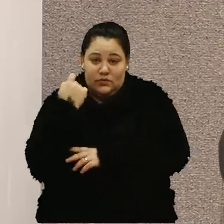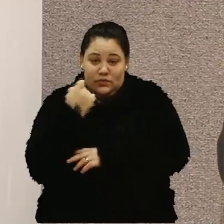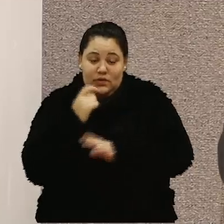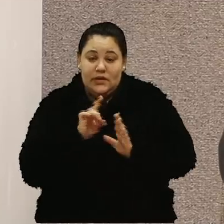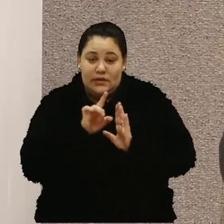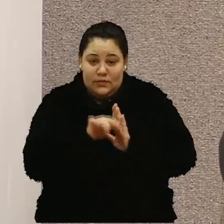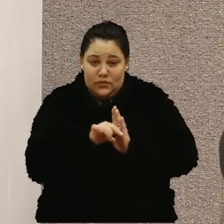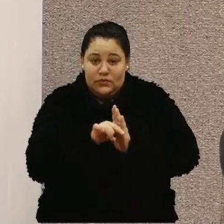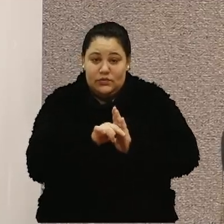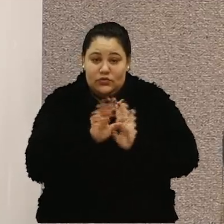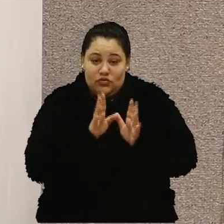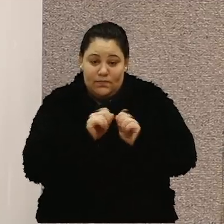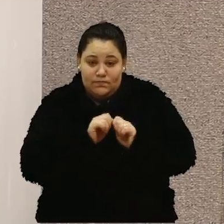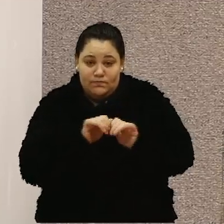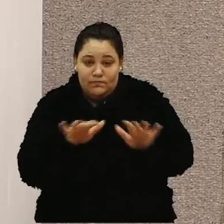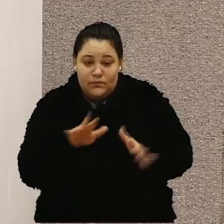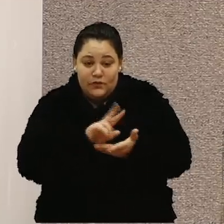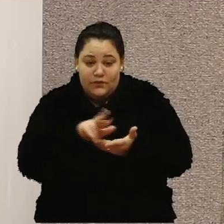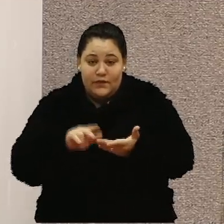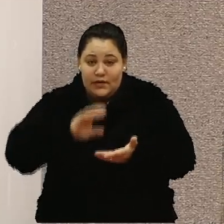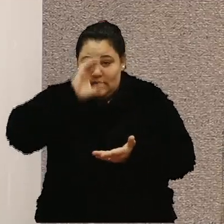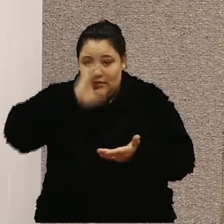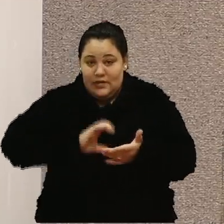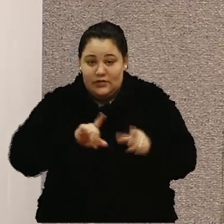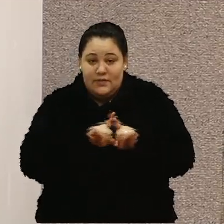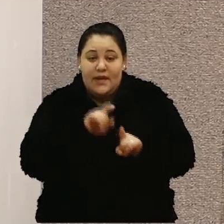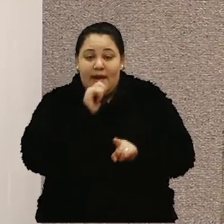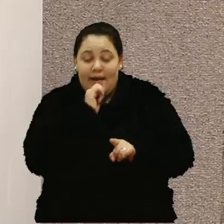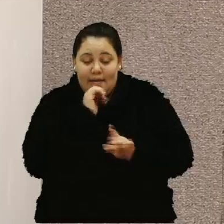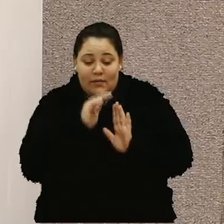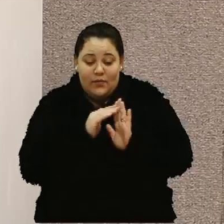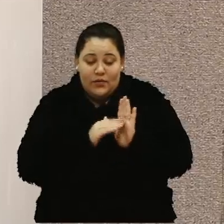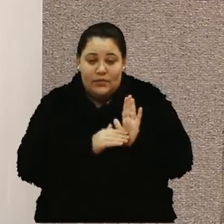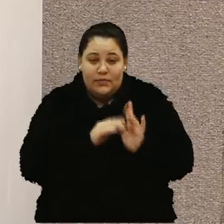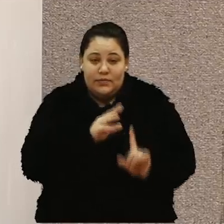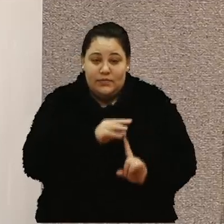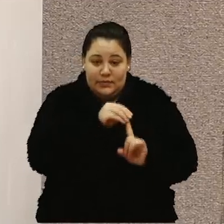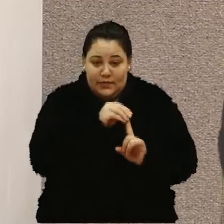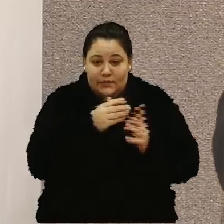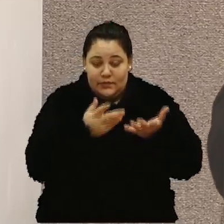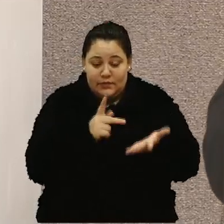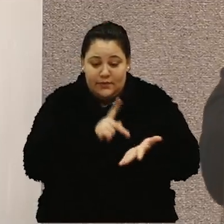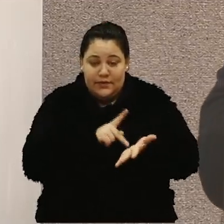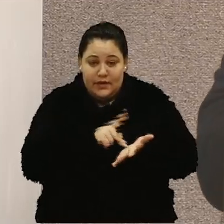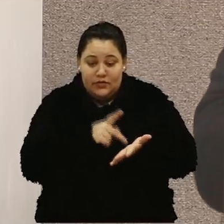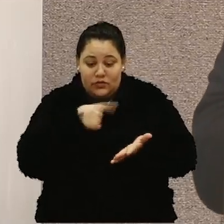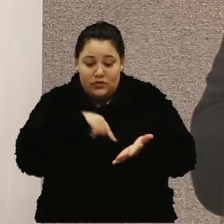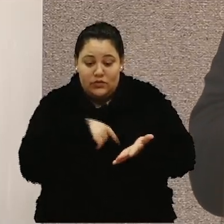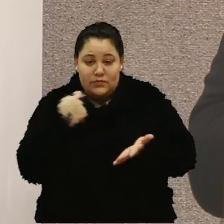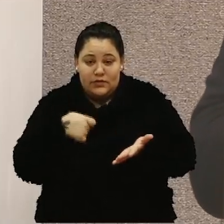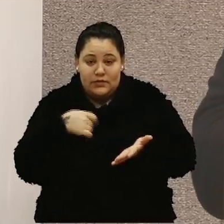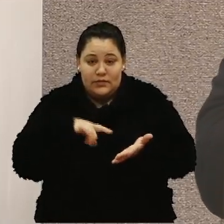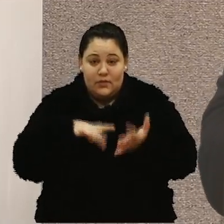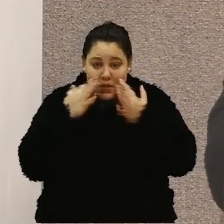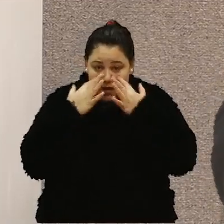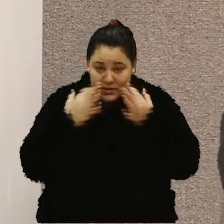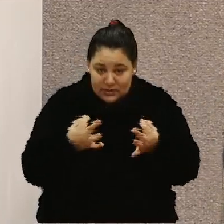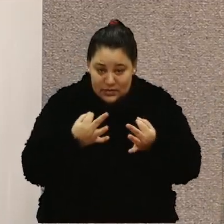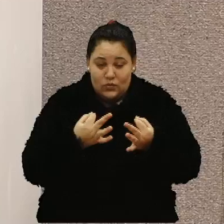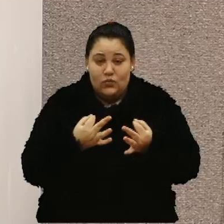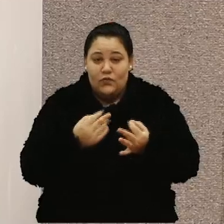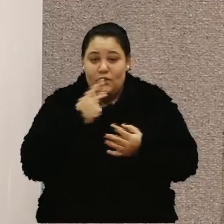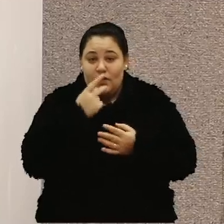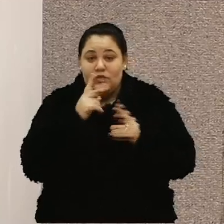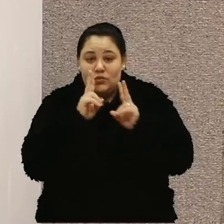depois se estendeu por várias cidades e ainda é um programa referência. Então, de fato, a gente precisa dar essa atenção, caminhando,